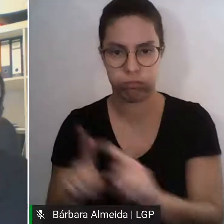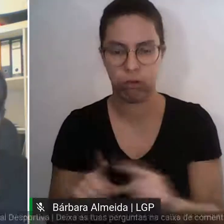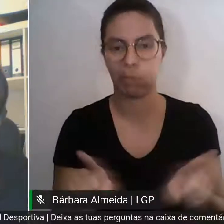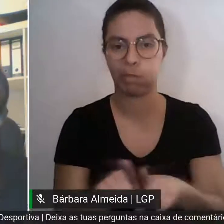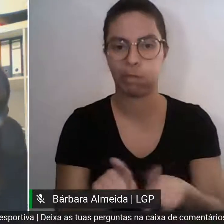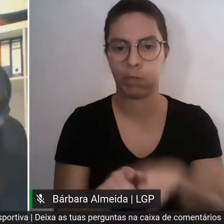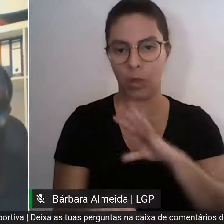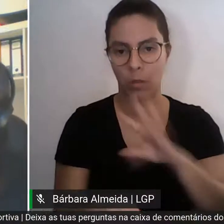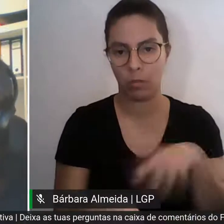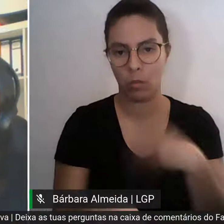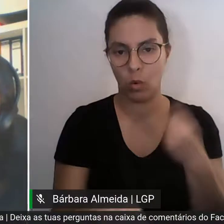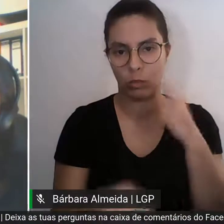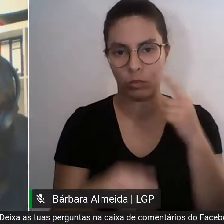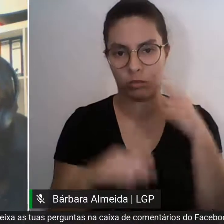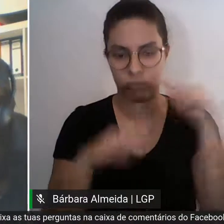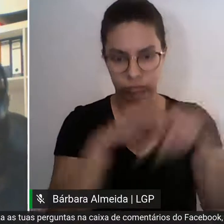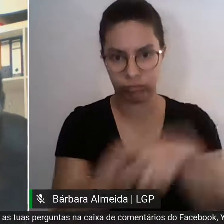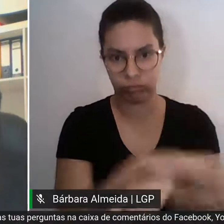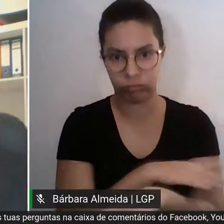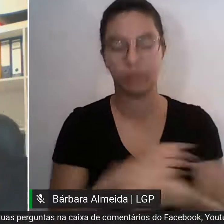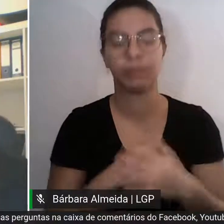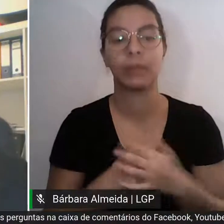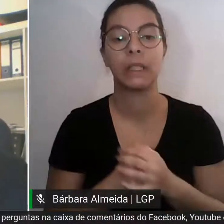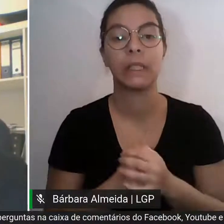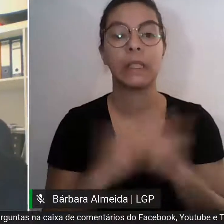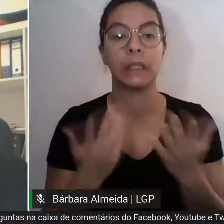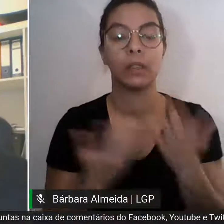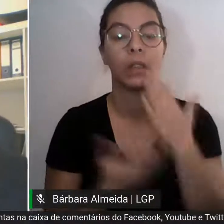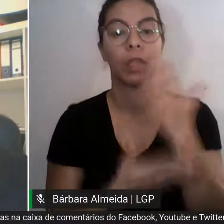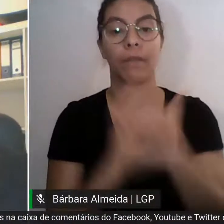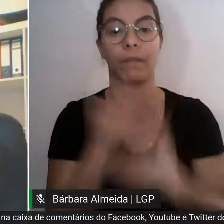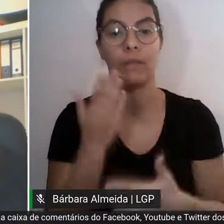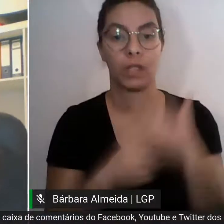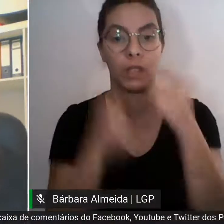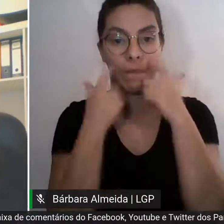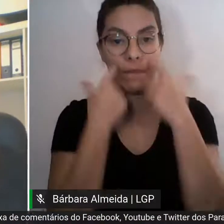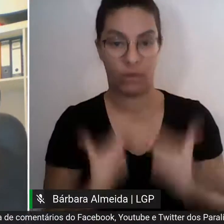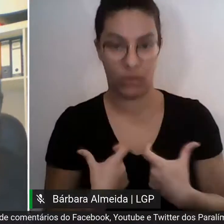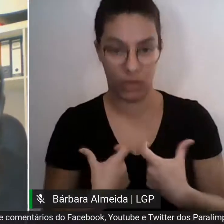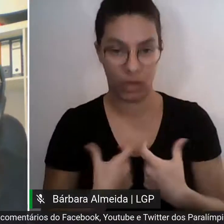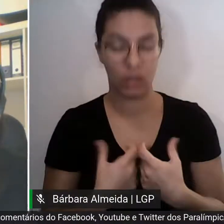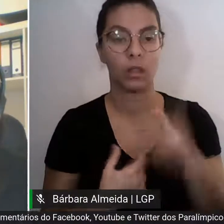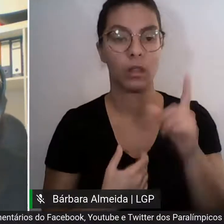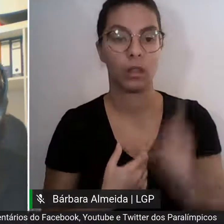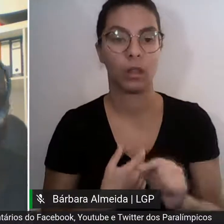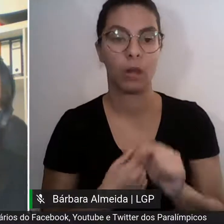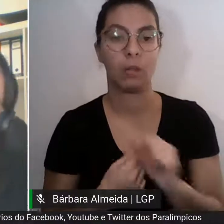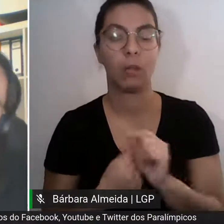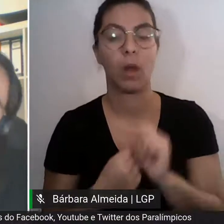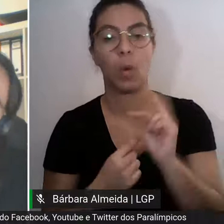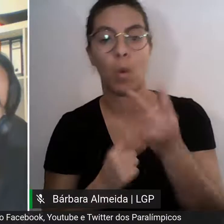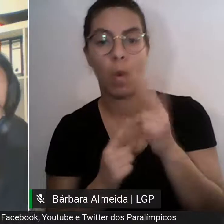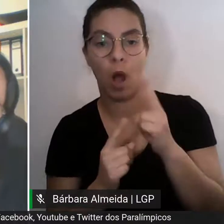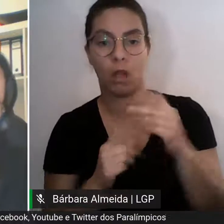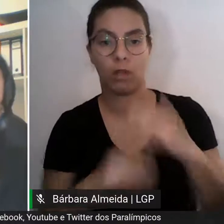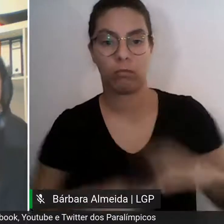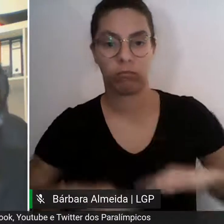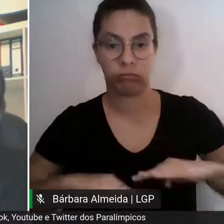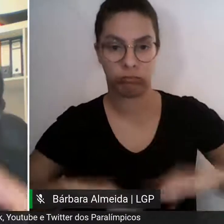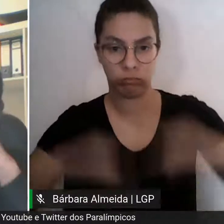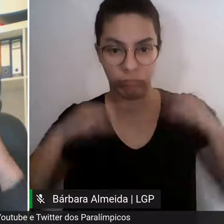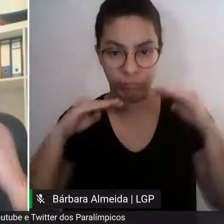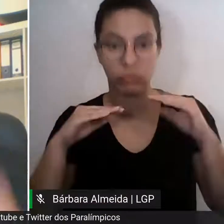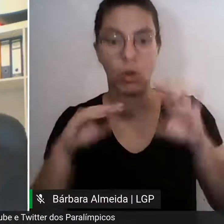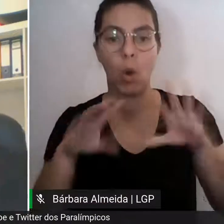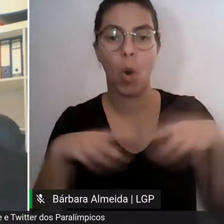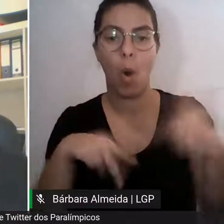deficiência, é assim, é deficiência motora e tem que afetar um ou os dois membros inferiores. Essa é a condição